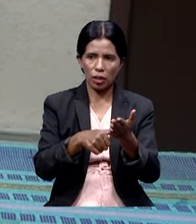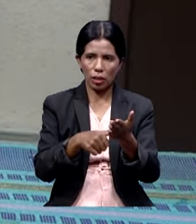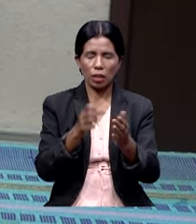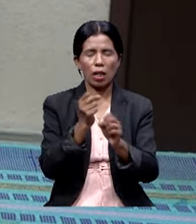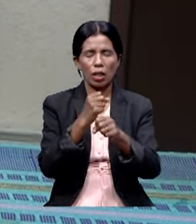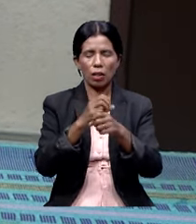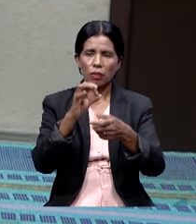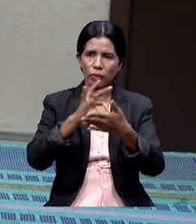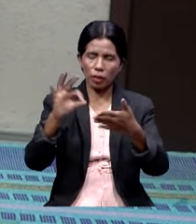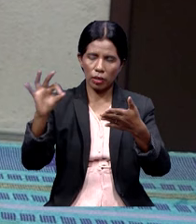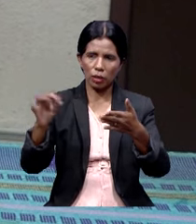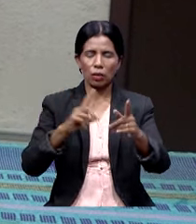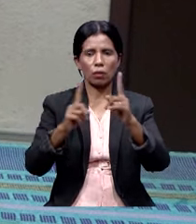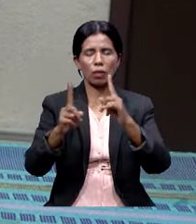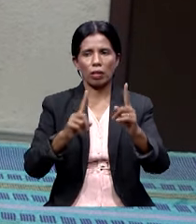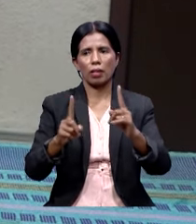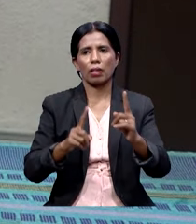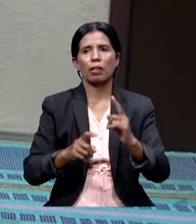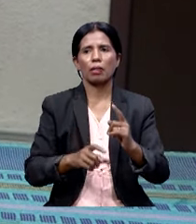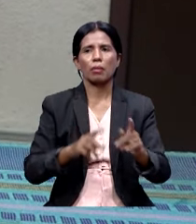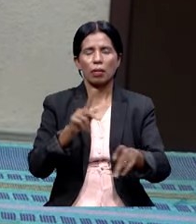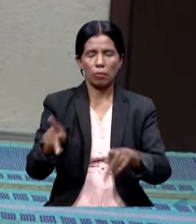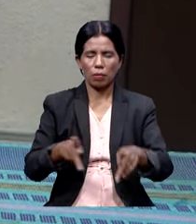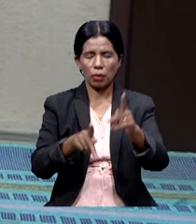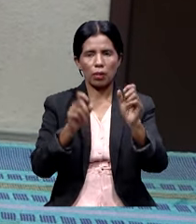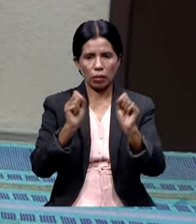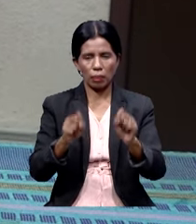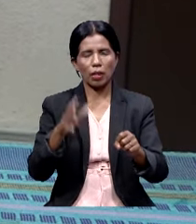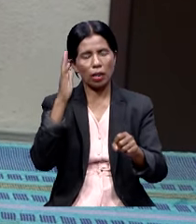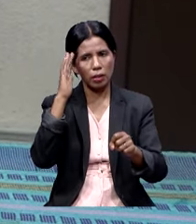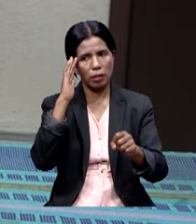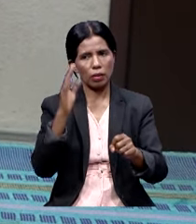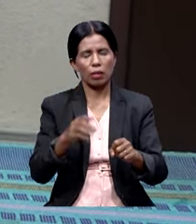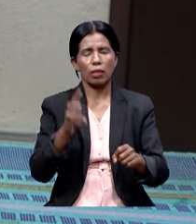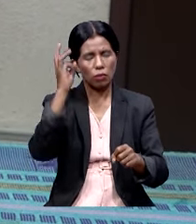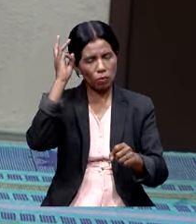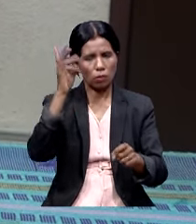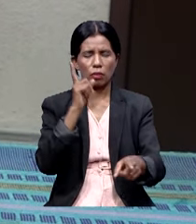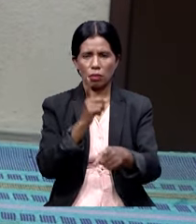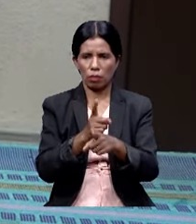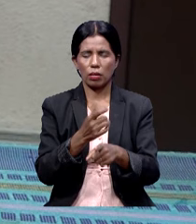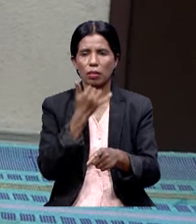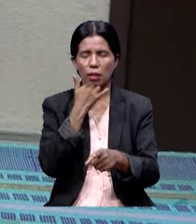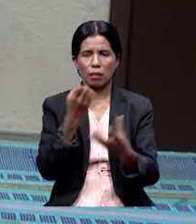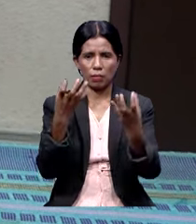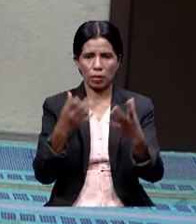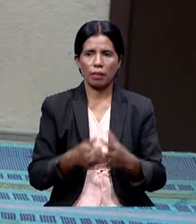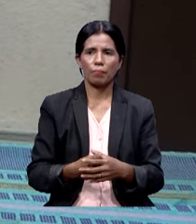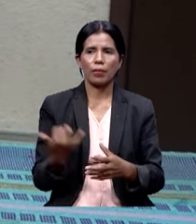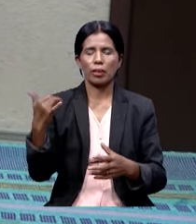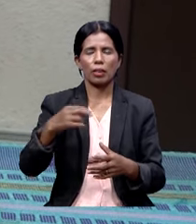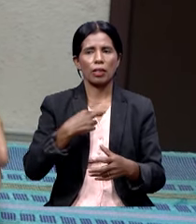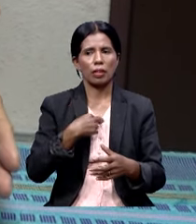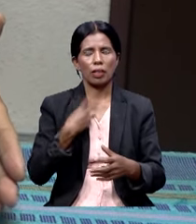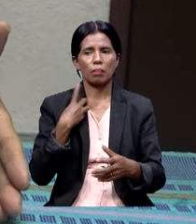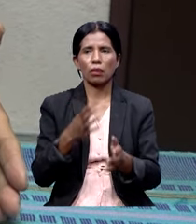frase oria explica bo truma ba publiko ata tene ne e confusa un hela ne entam da ruma sira nain rasik ami